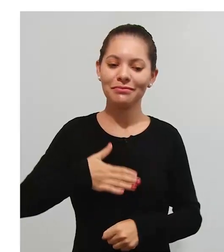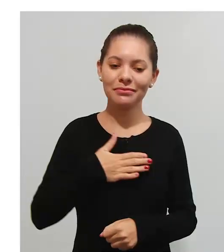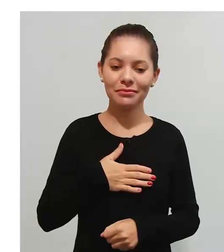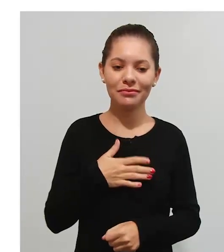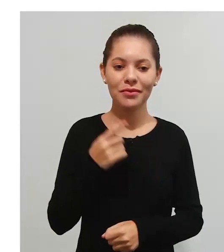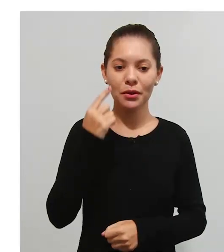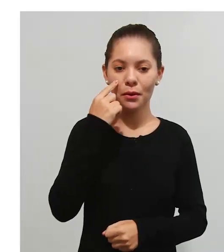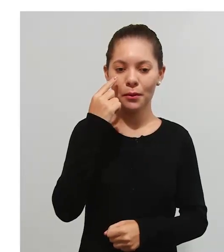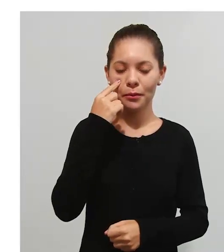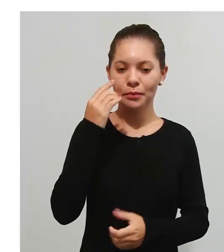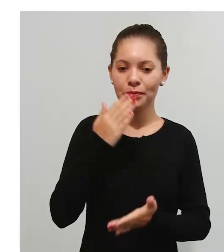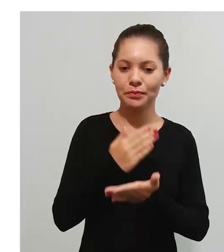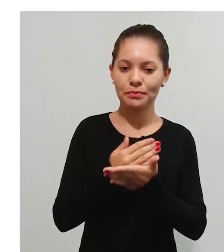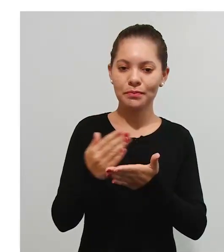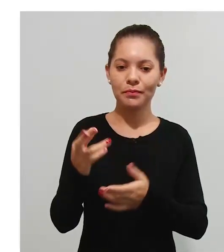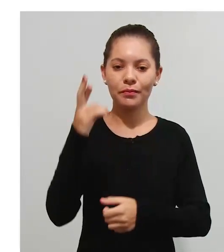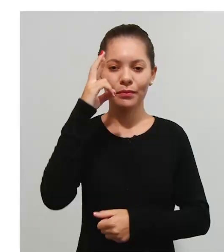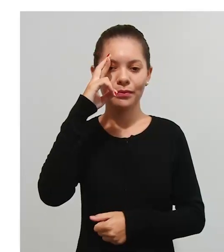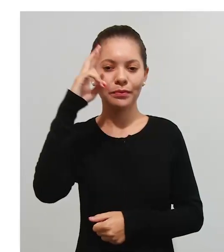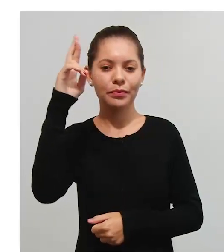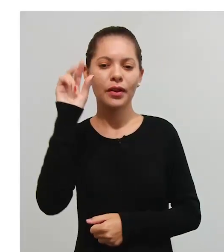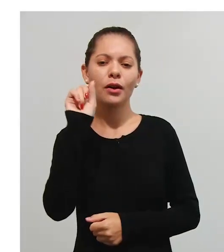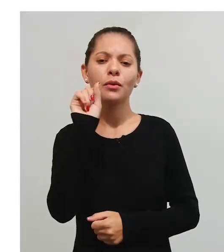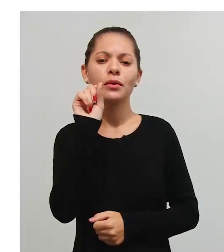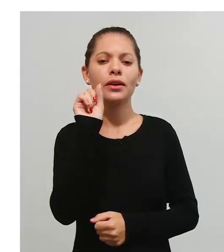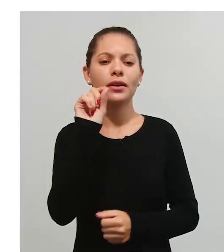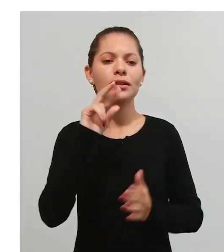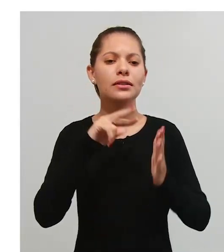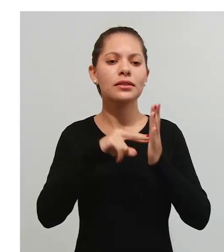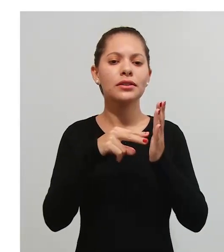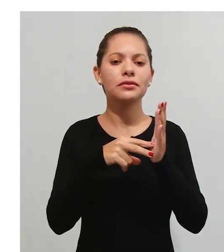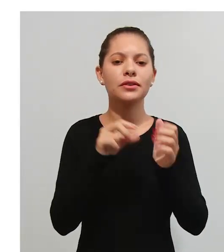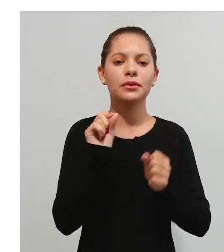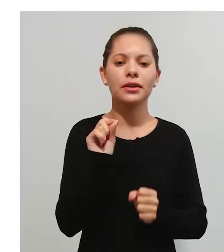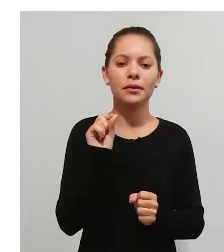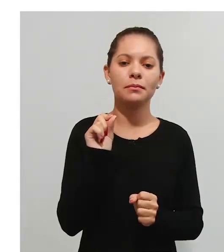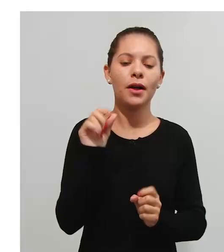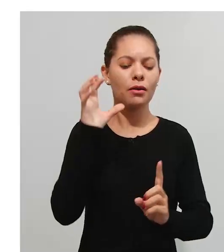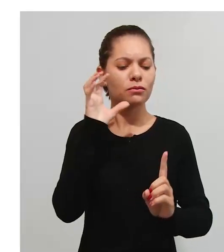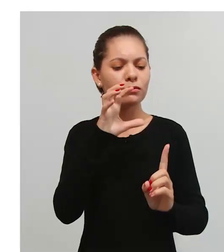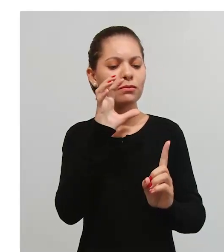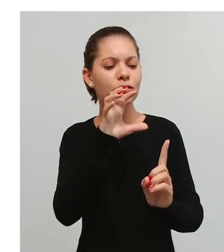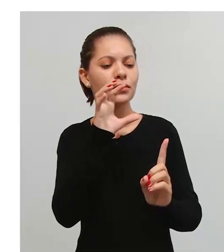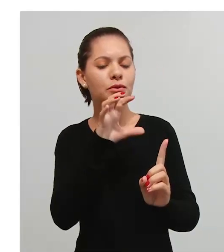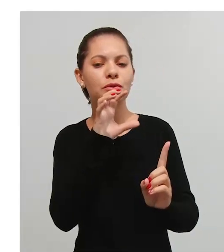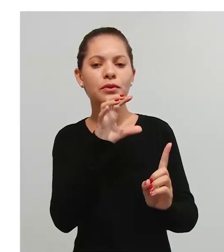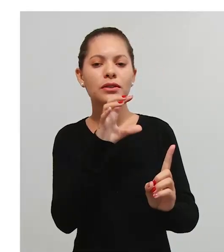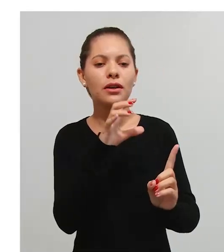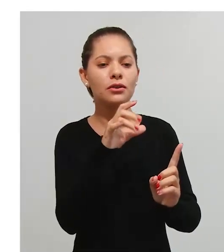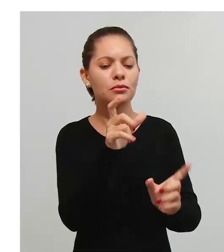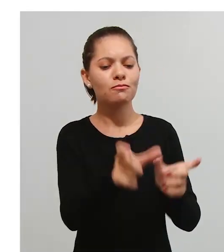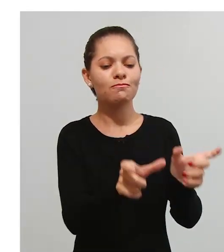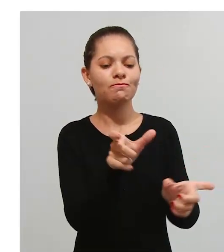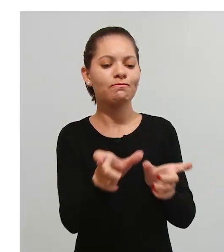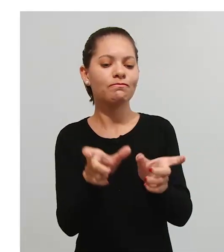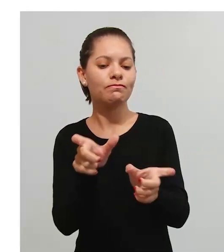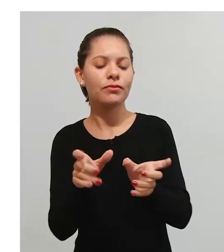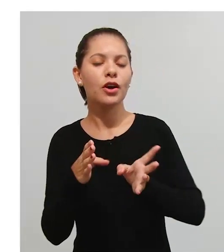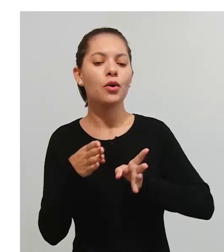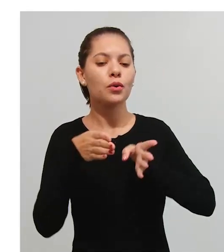começar aí pela liderança. A liderança ela é um processo de exercer influência sobre os